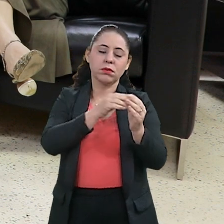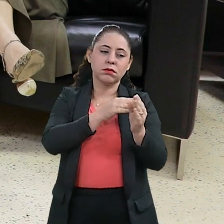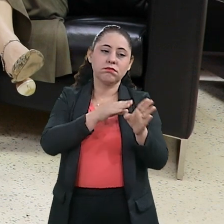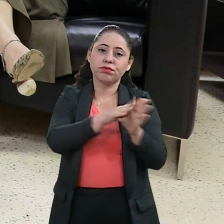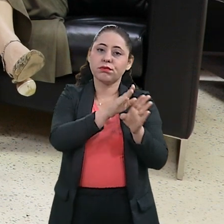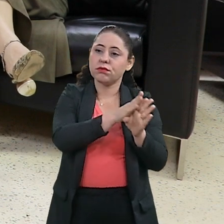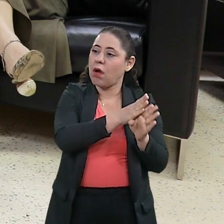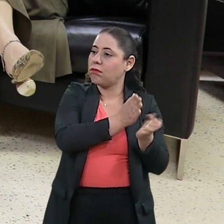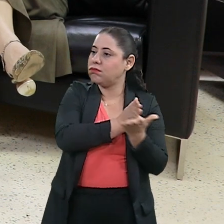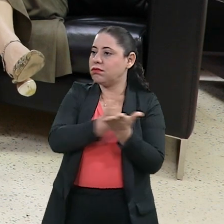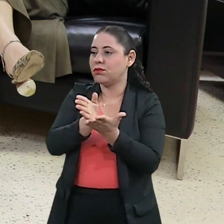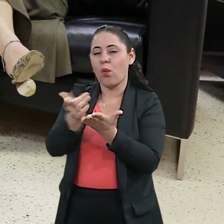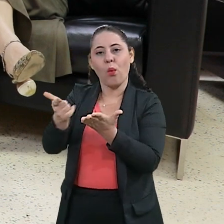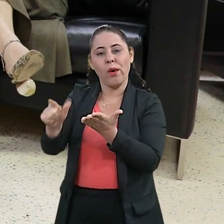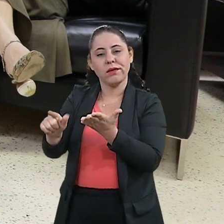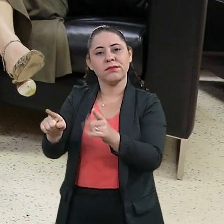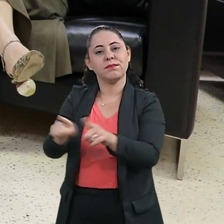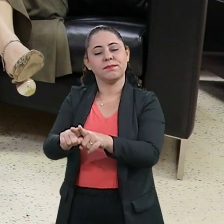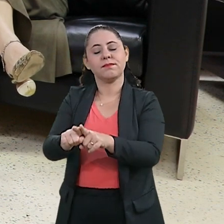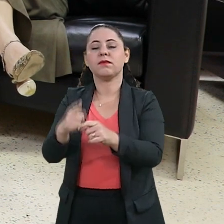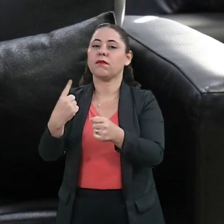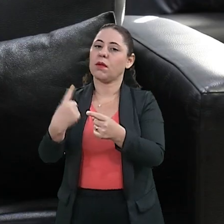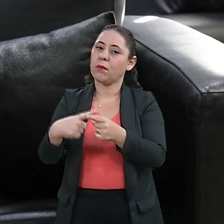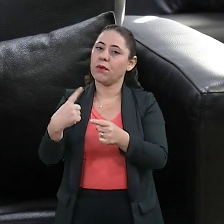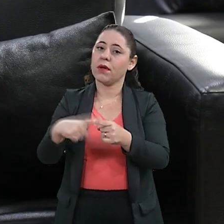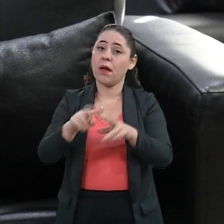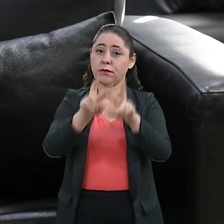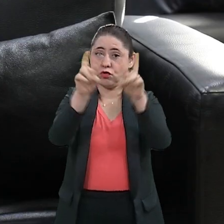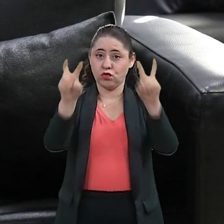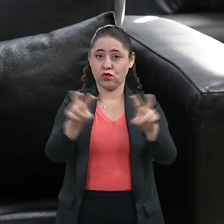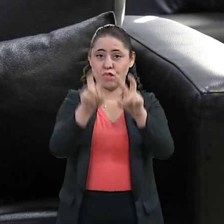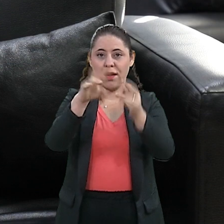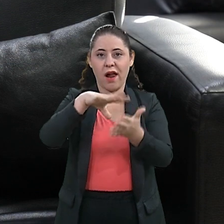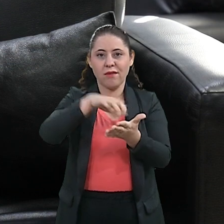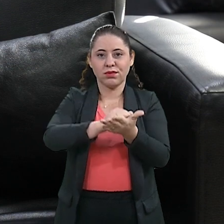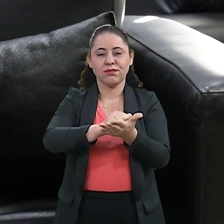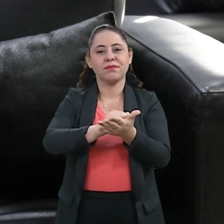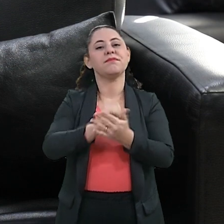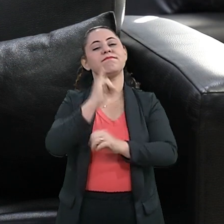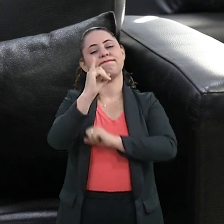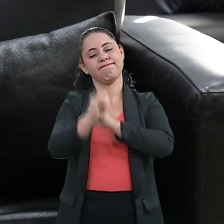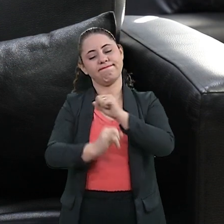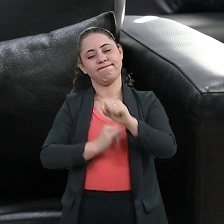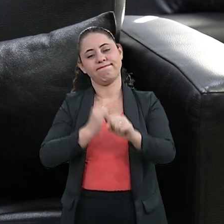como direcionar, né? Então, por ser uma busca digital,